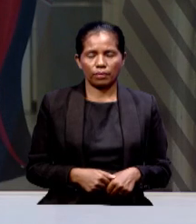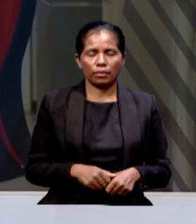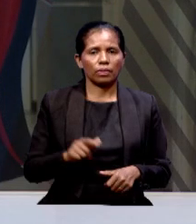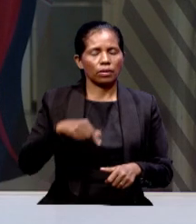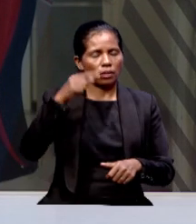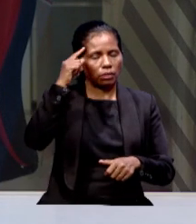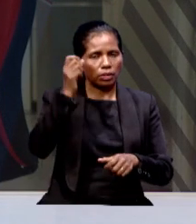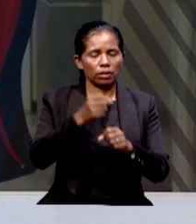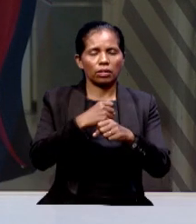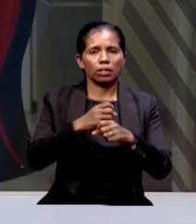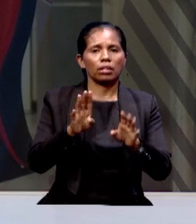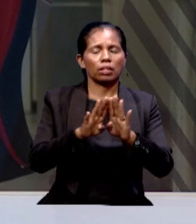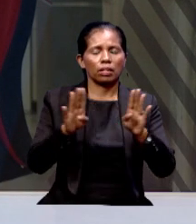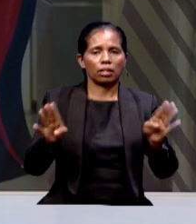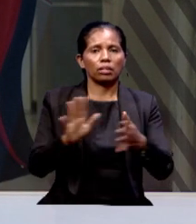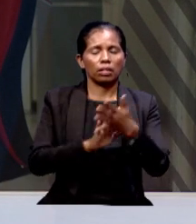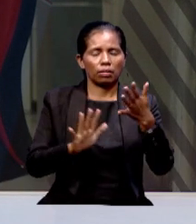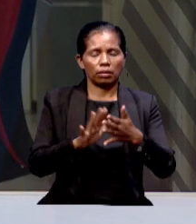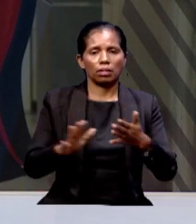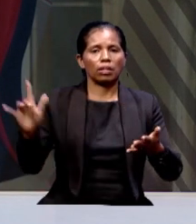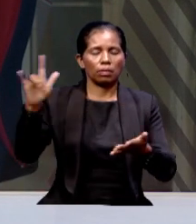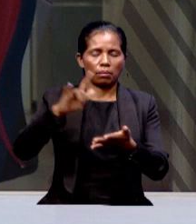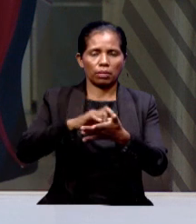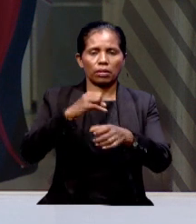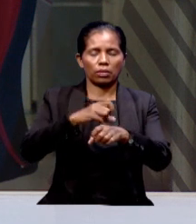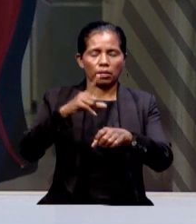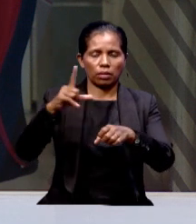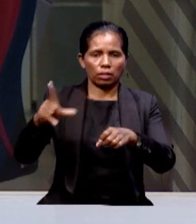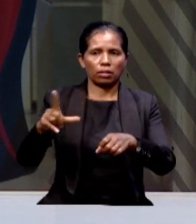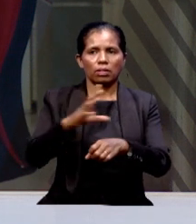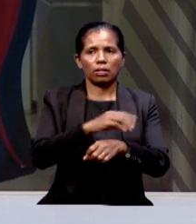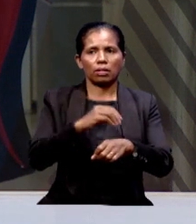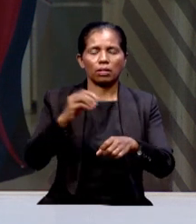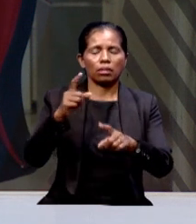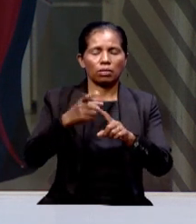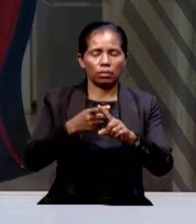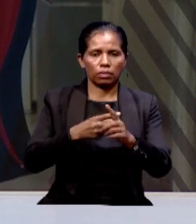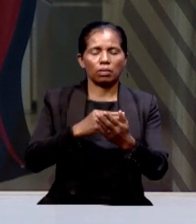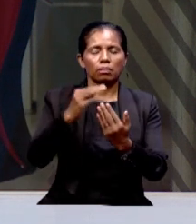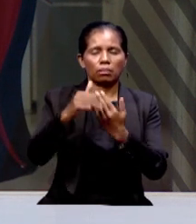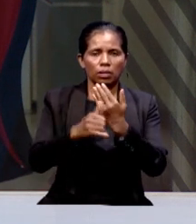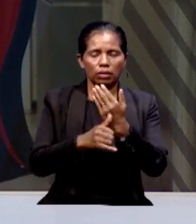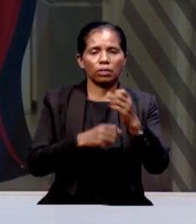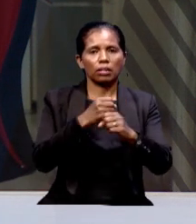Governo sinalou o lançamento da reabilitação do Aeroporto Internacional Nicolau Lobato e a fulan março tenangne.